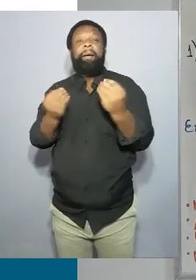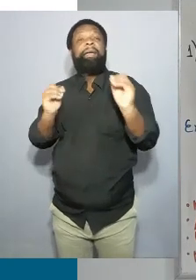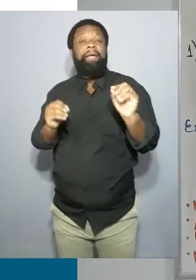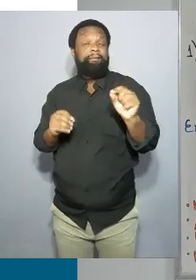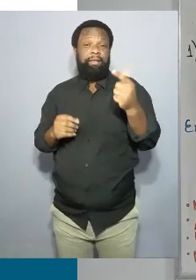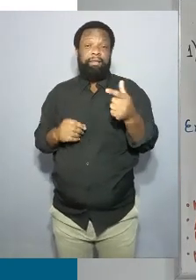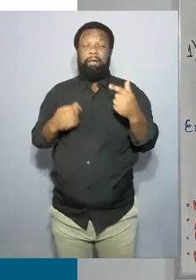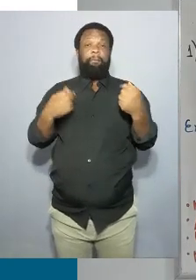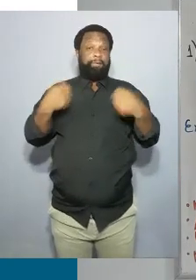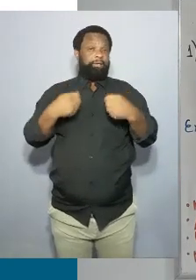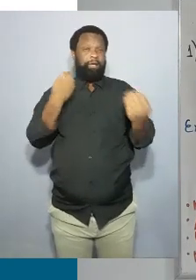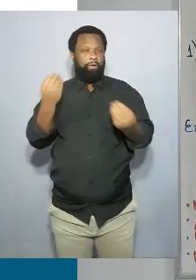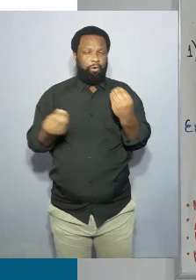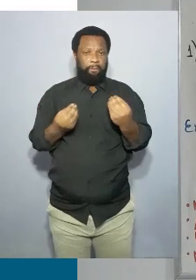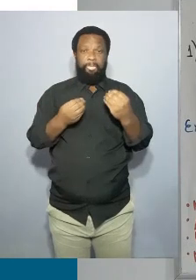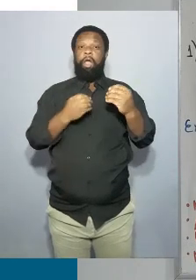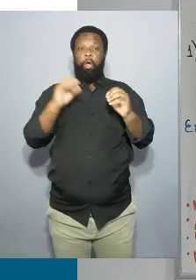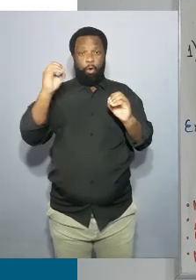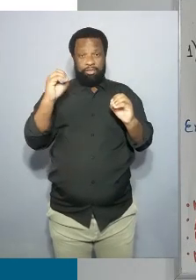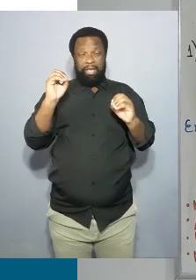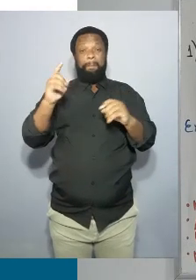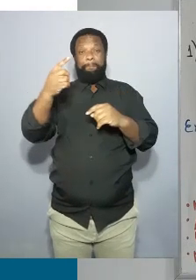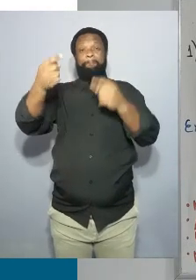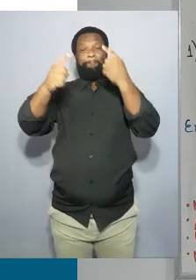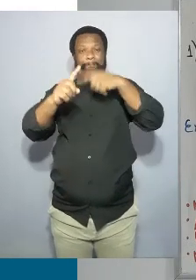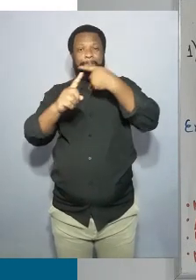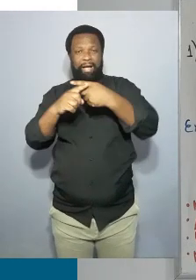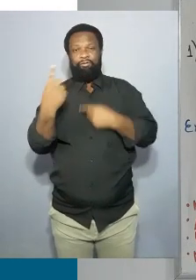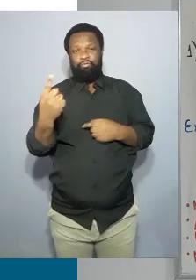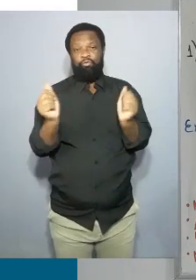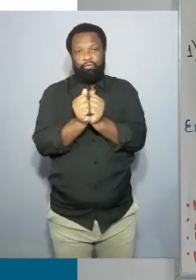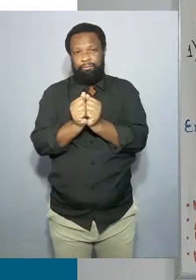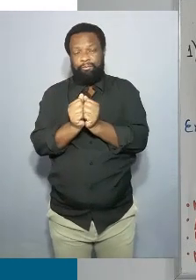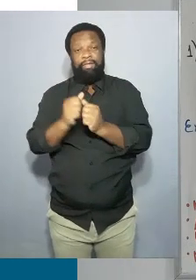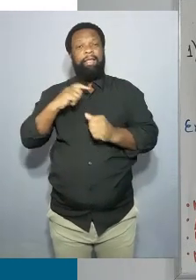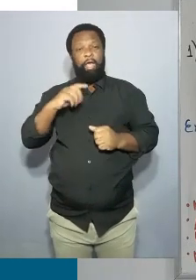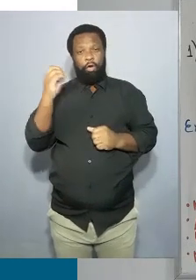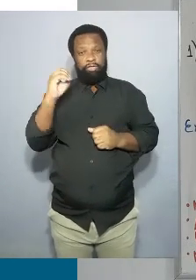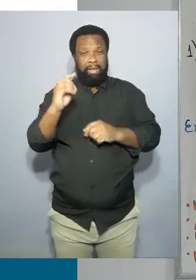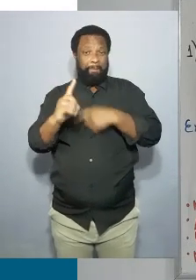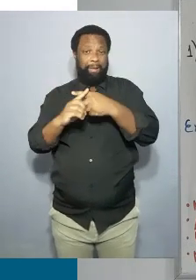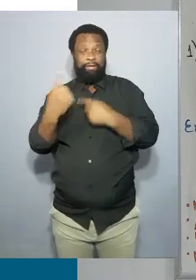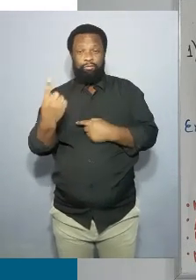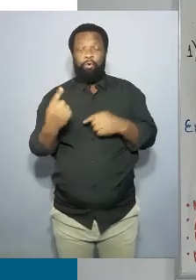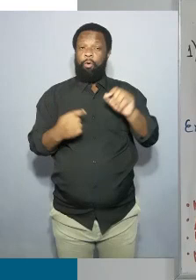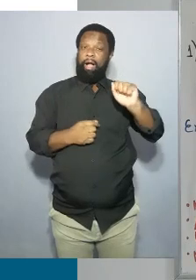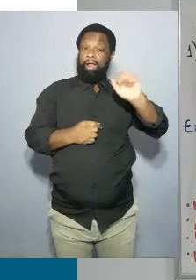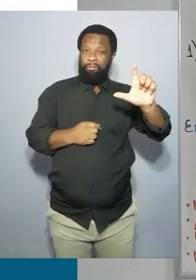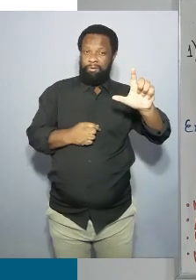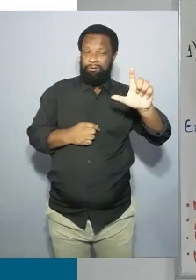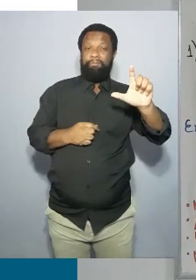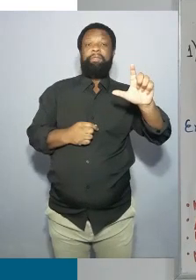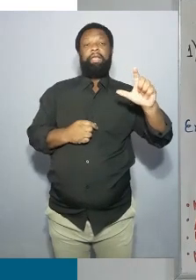nós colocamos mais um oxigênio aqui embaixo. Quando nós colocamos mais um oxigênio, esse alumínio,